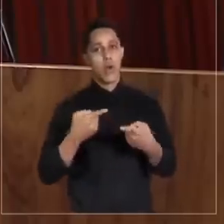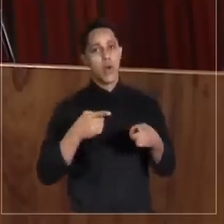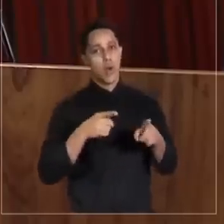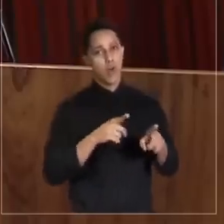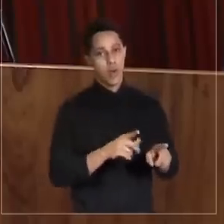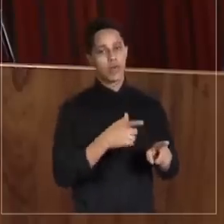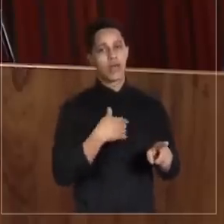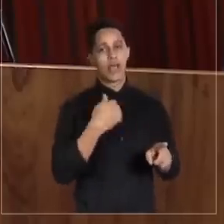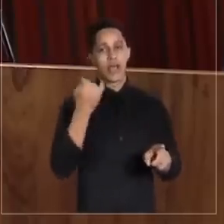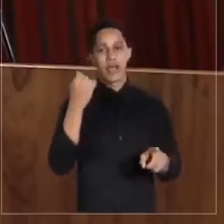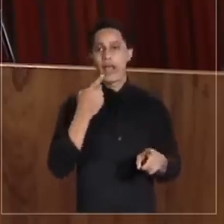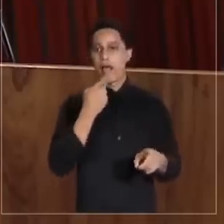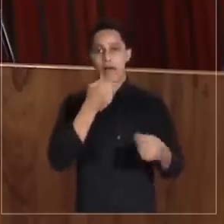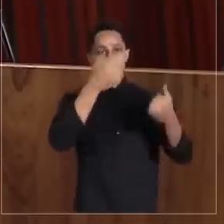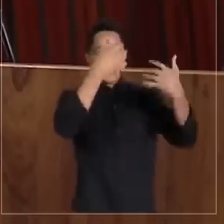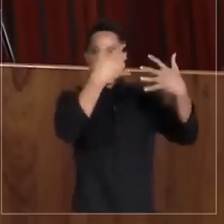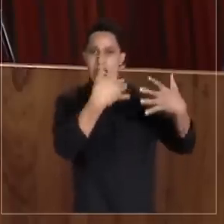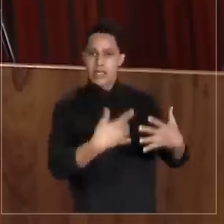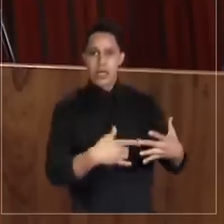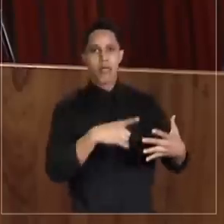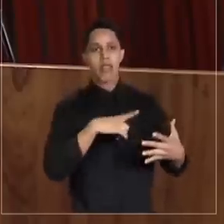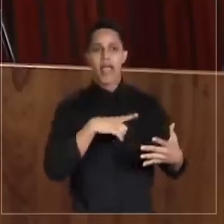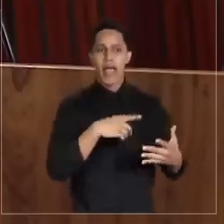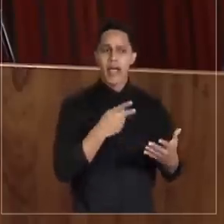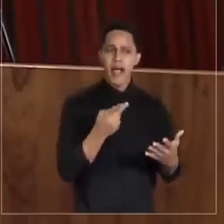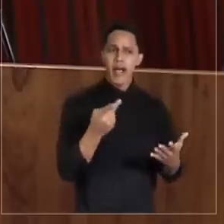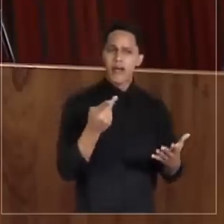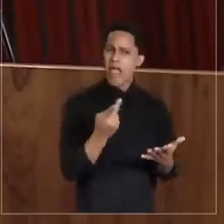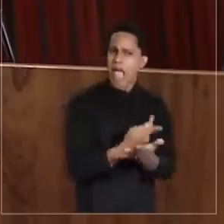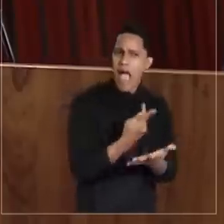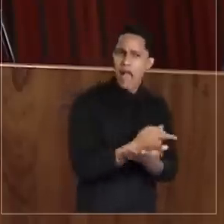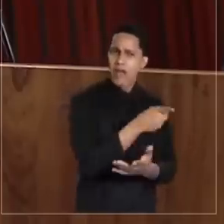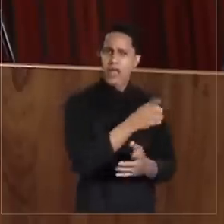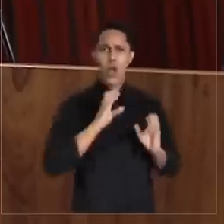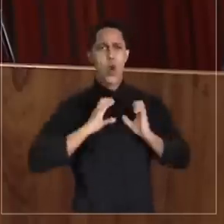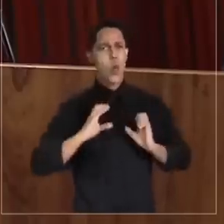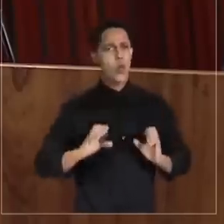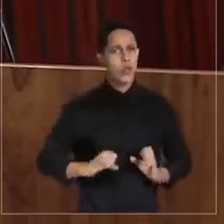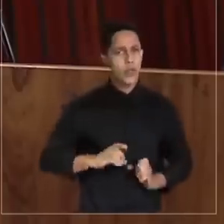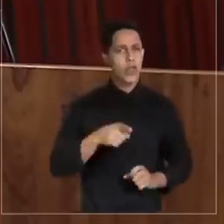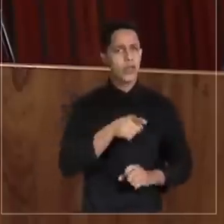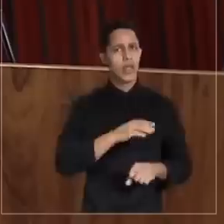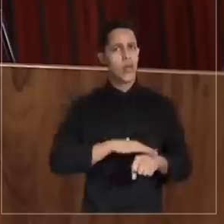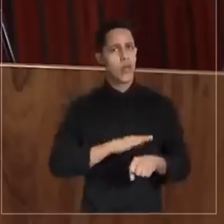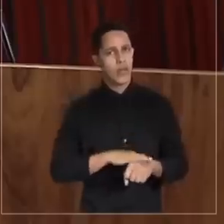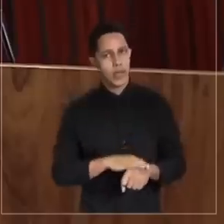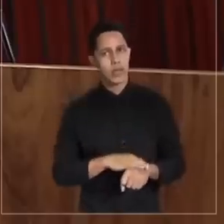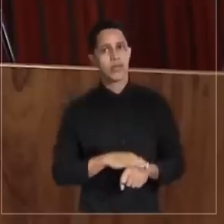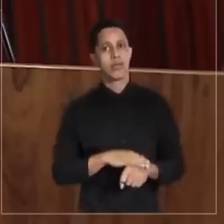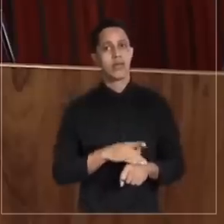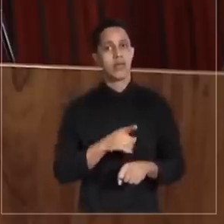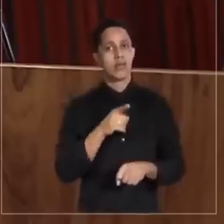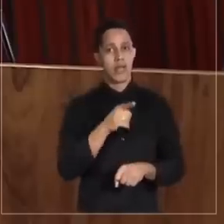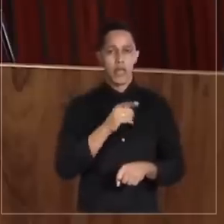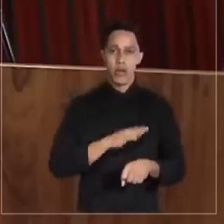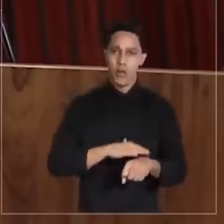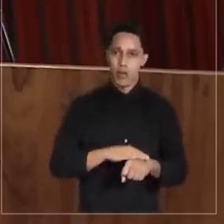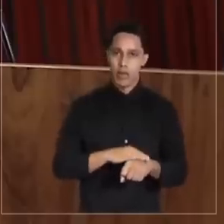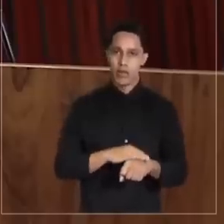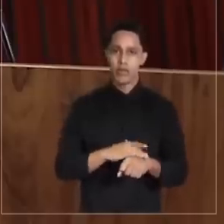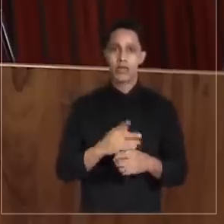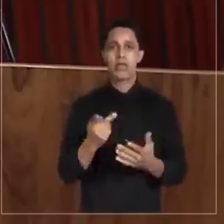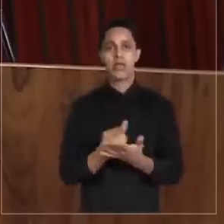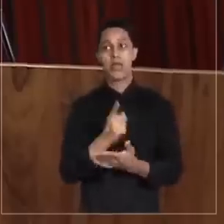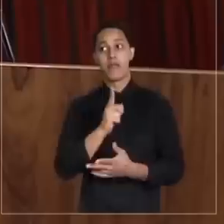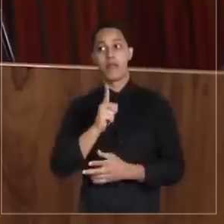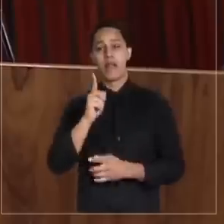a argumentação de que haveria ilicitude naquele comportamento, naquele enquadramento dado, naquela ocorrência, a vida no